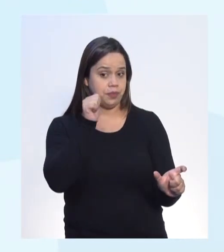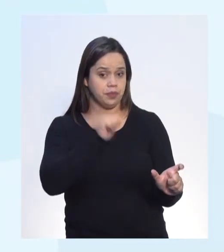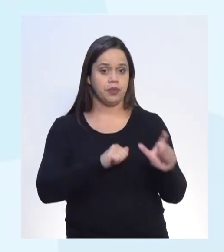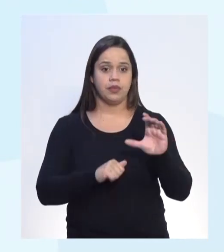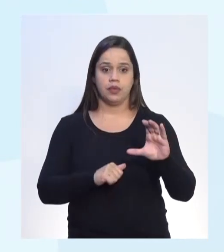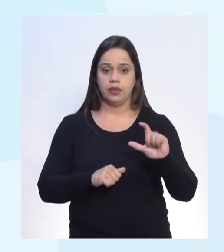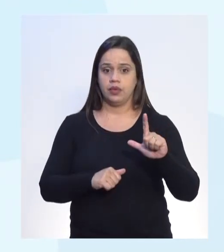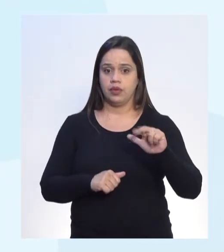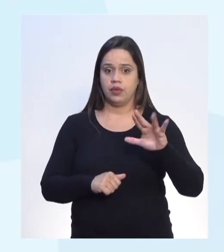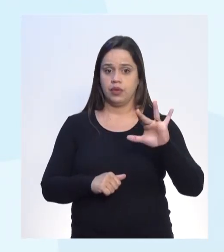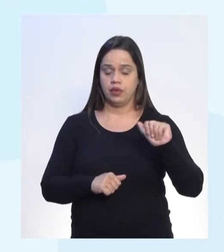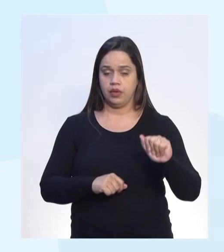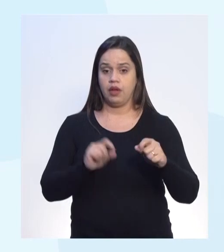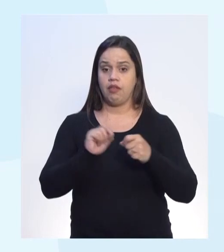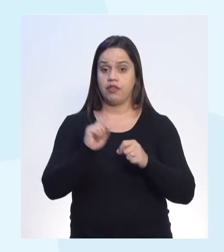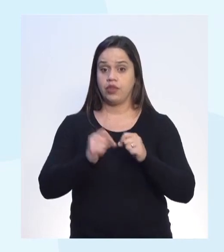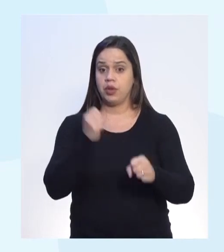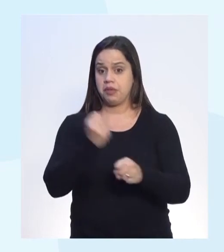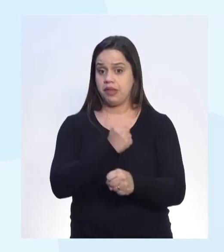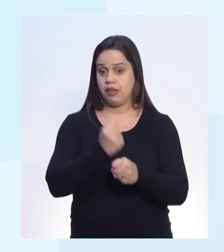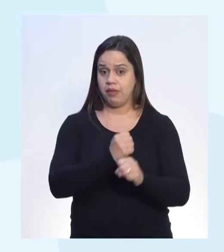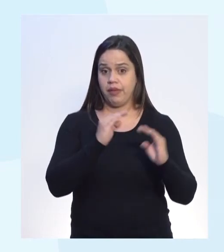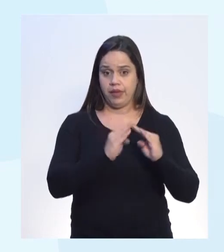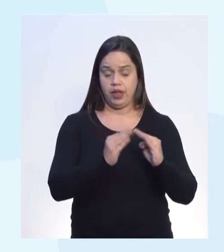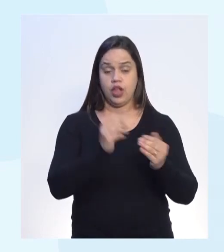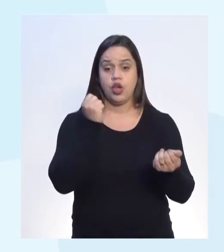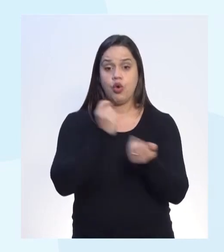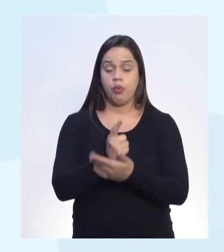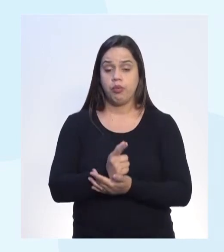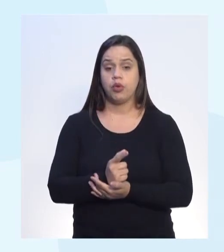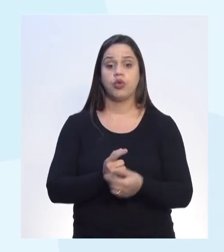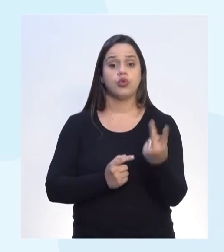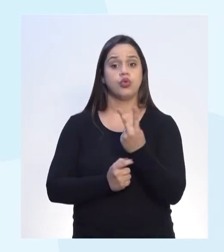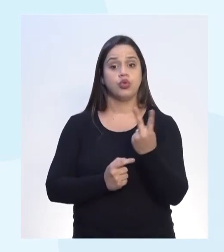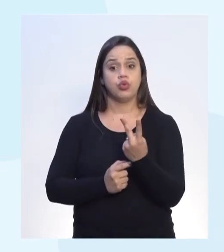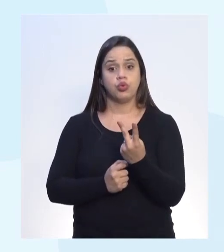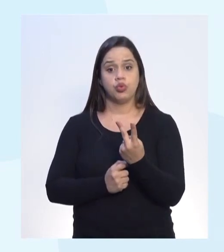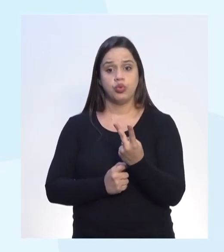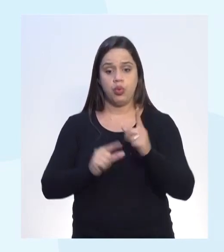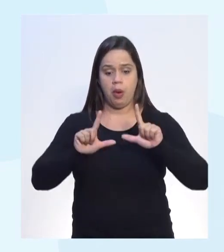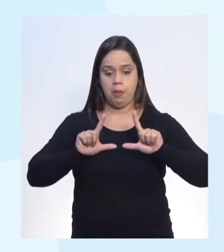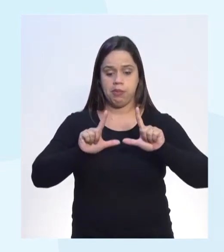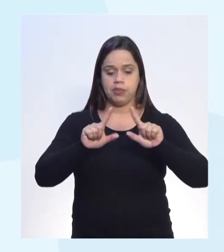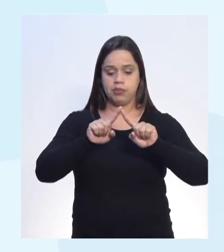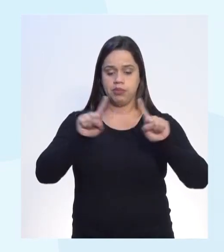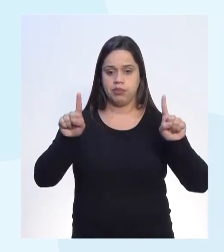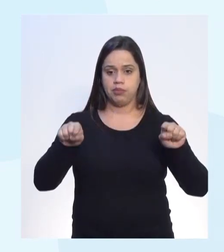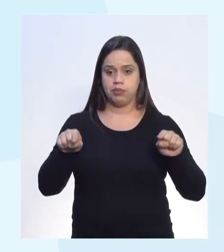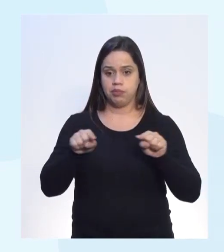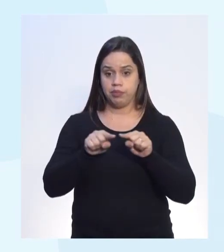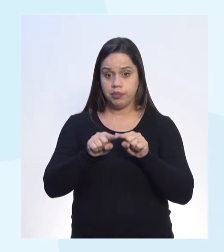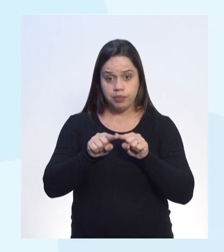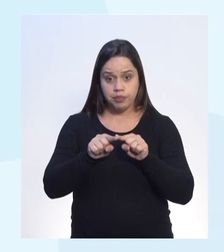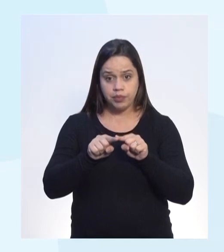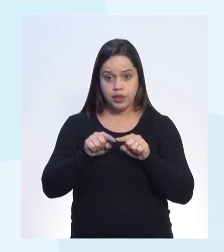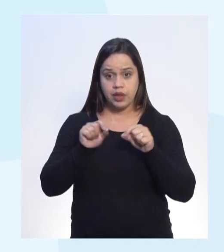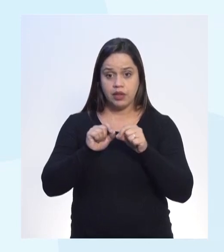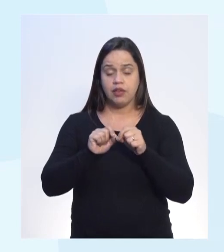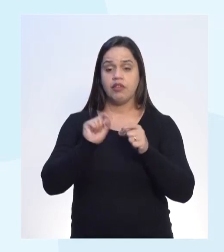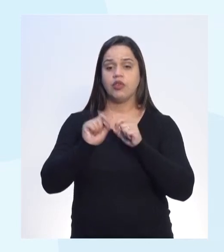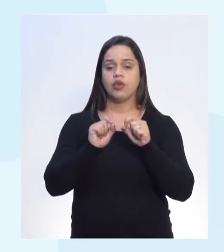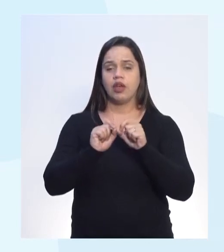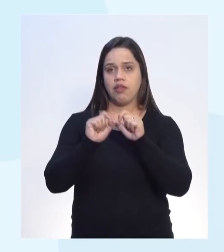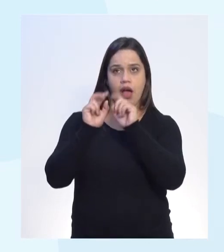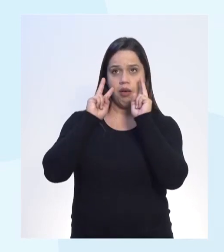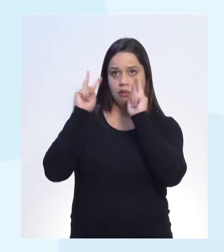uma reforma e comprou 2 placas retangulares para colocar na parede e fazer uma decoração. Ela